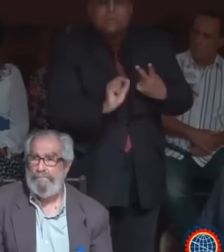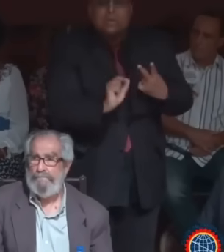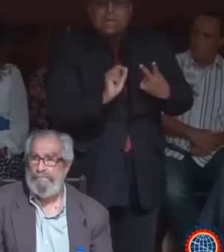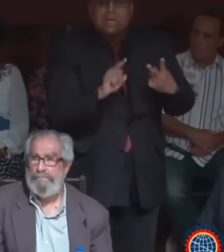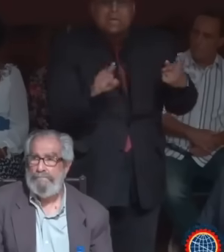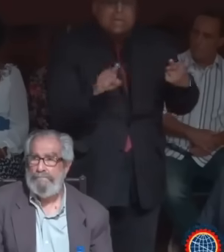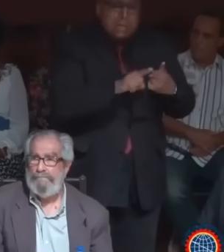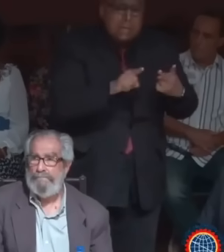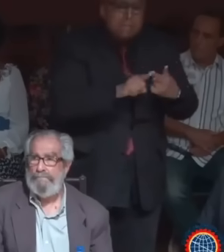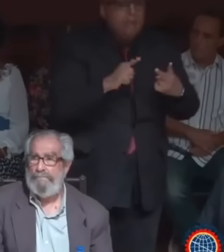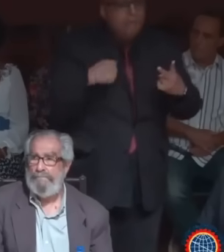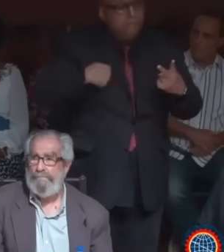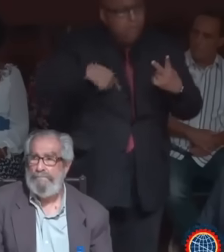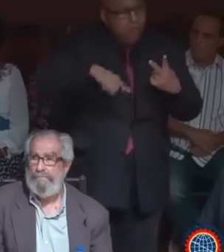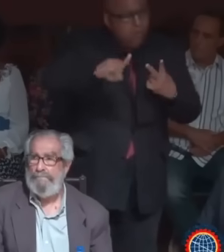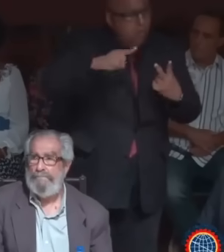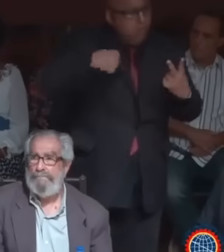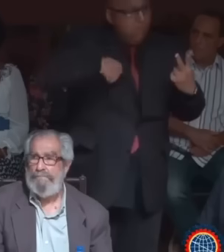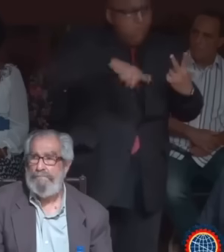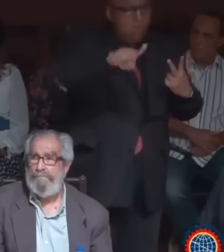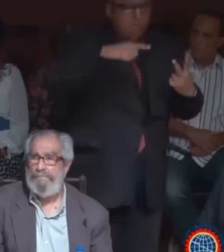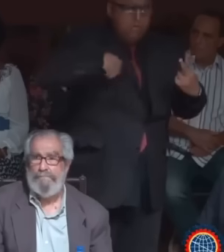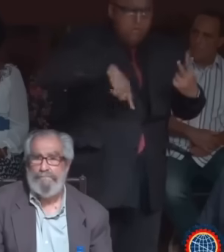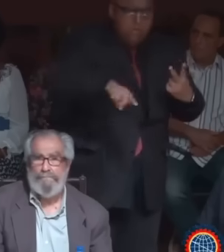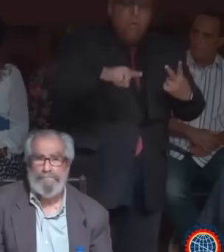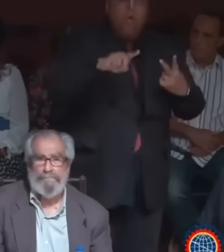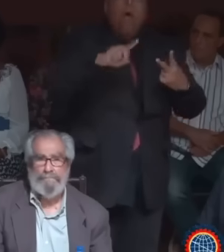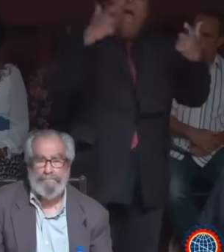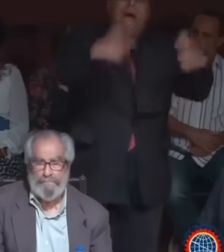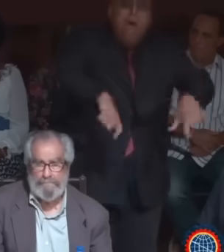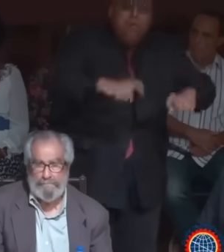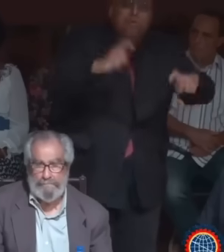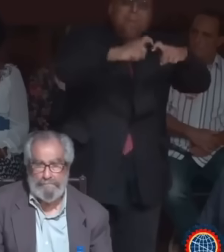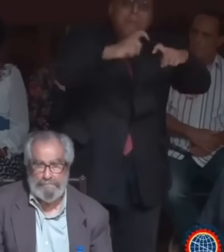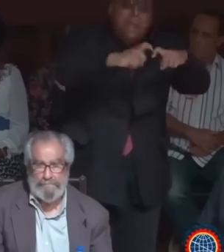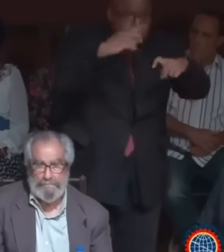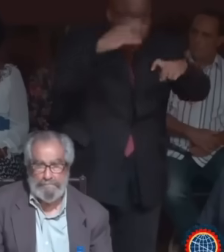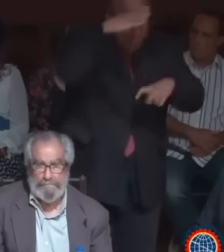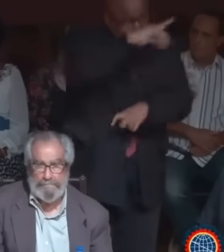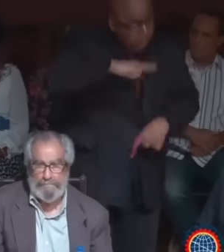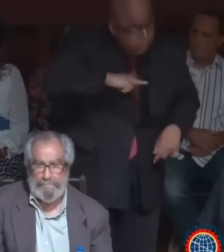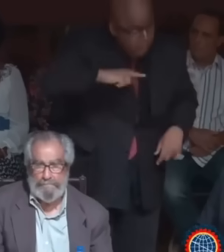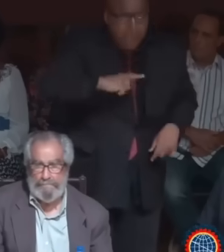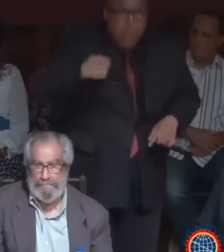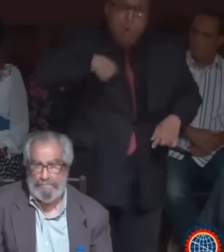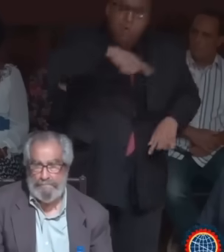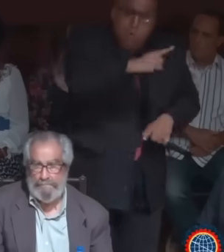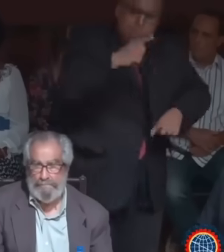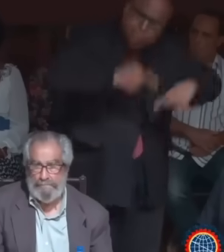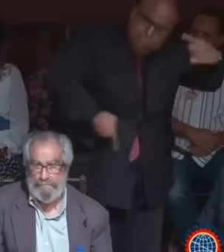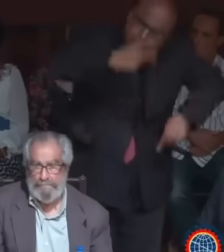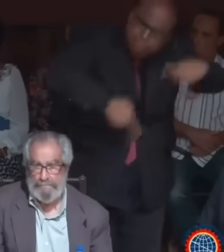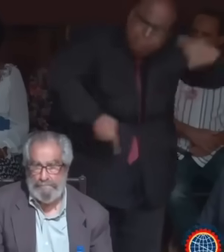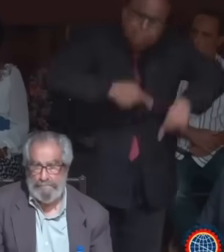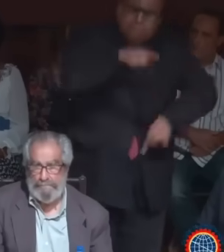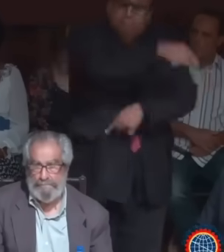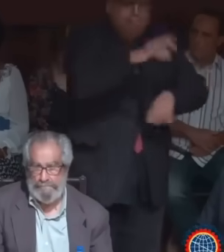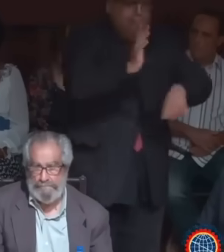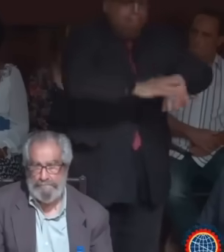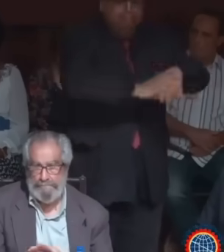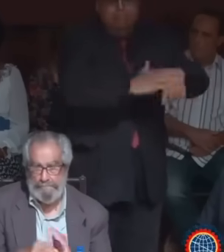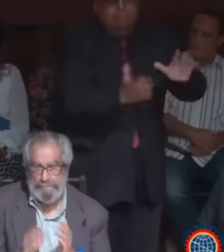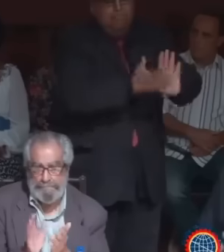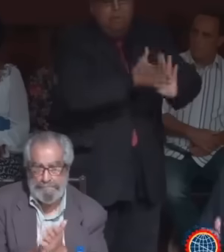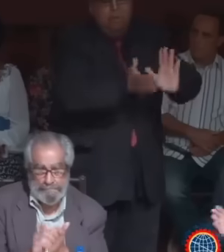me dispor a ir, inclusive, à enfermaria que ele estiver, para fazer o debate que ele propuser sobre